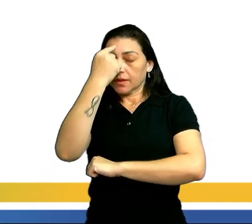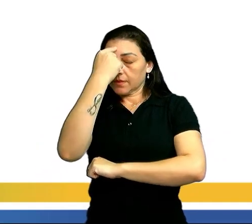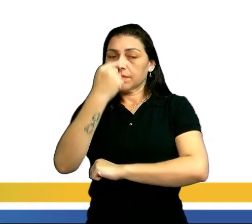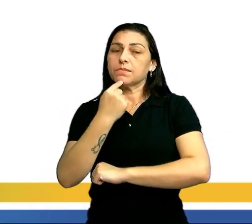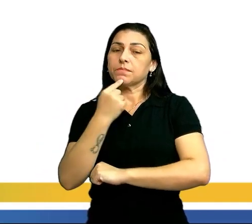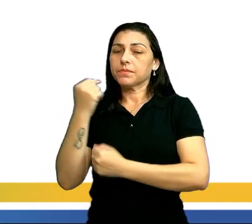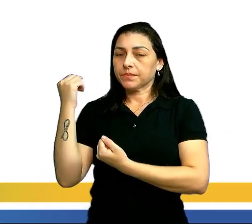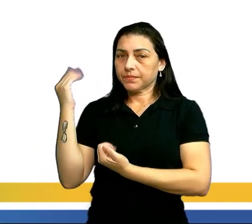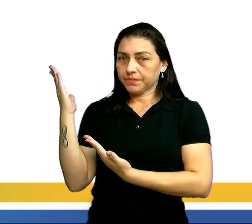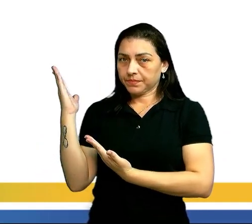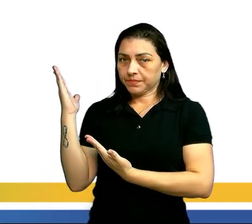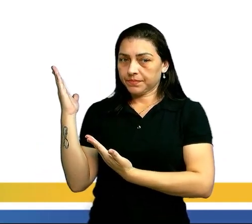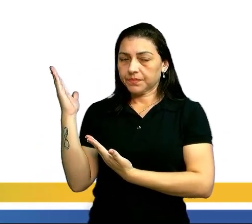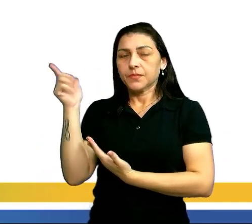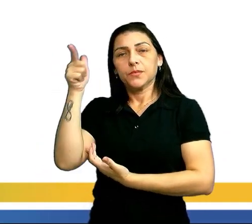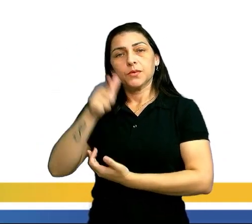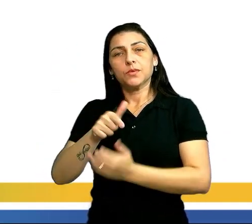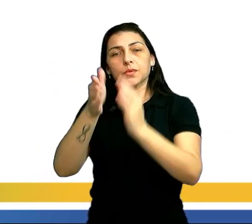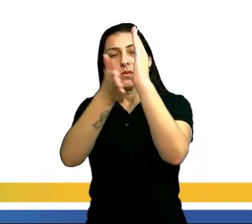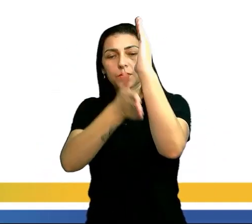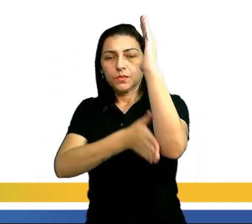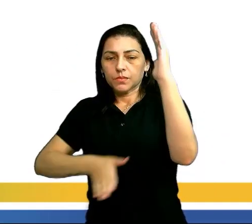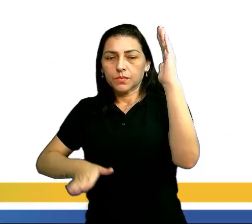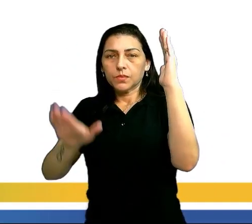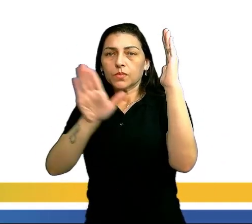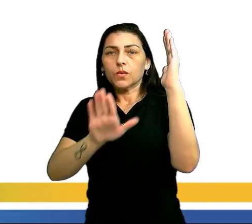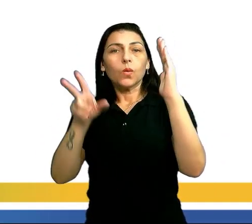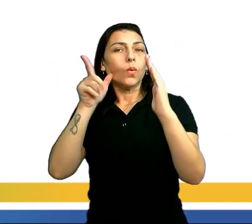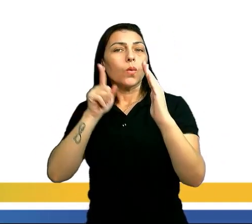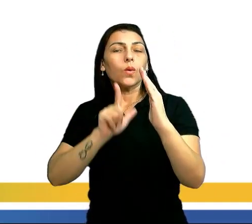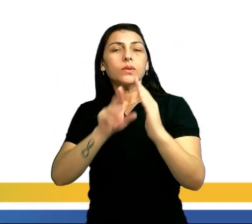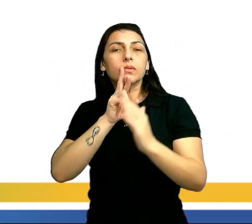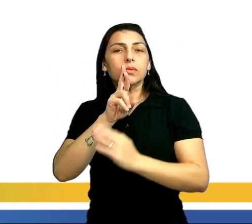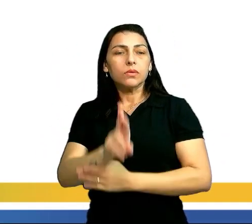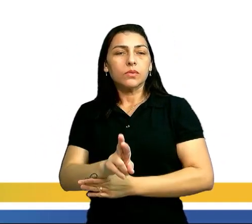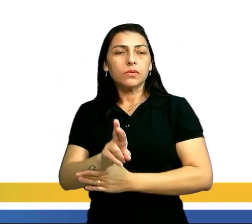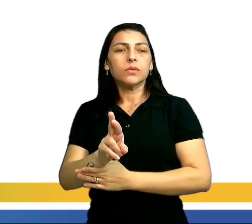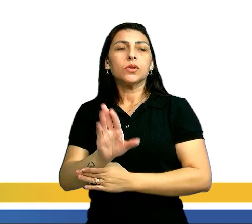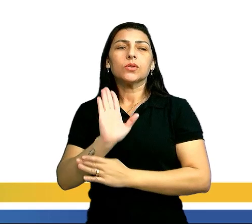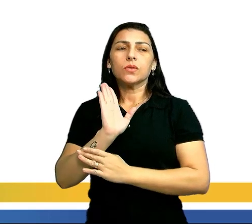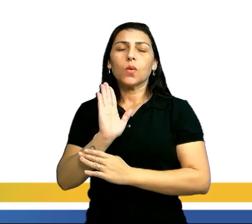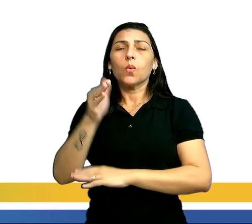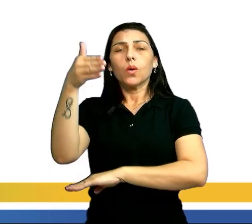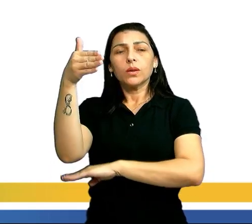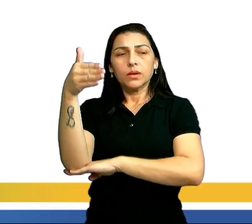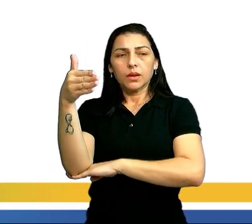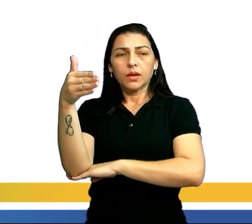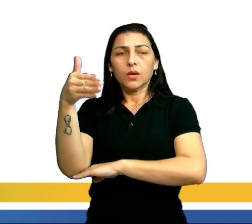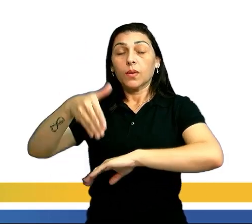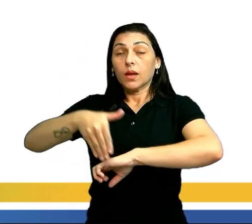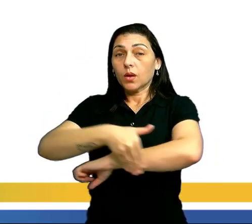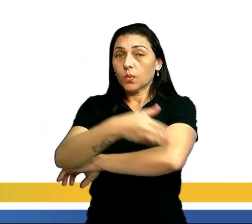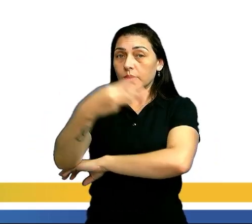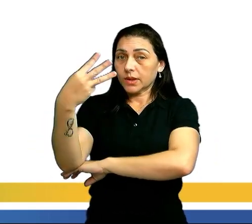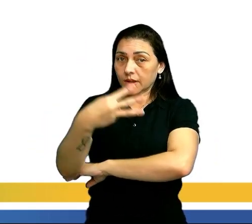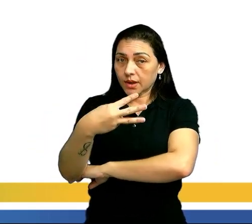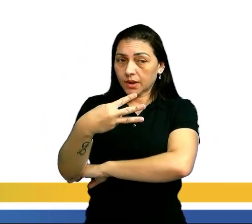Está aí o plano cartesiano novamente para a gente conseguir resolver. Pelo enunciado, o hotel fica na rua